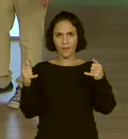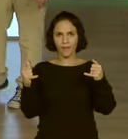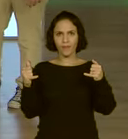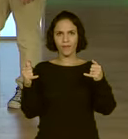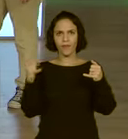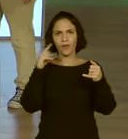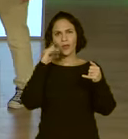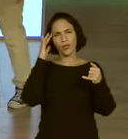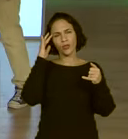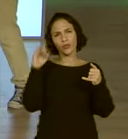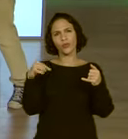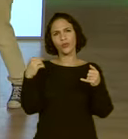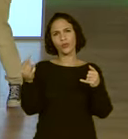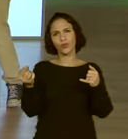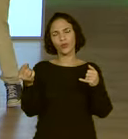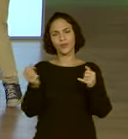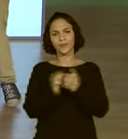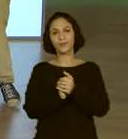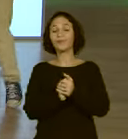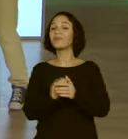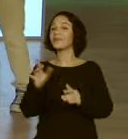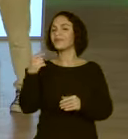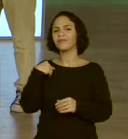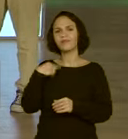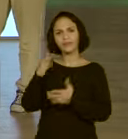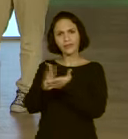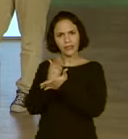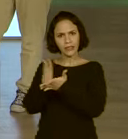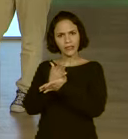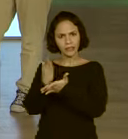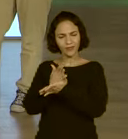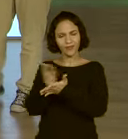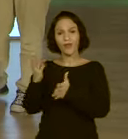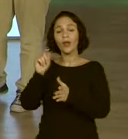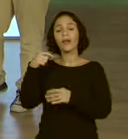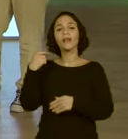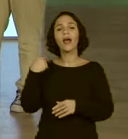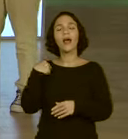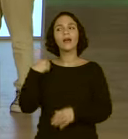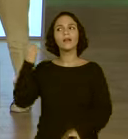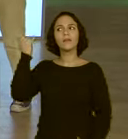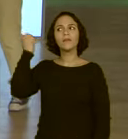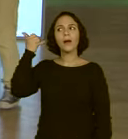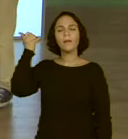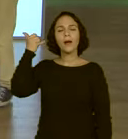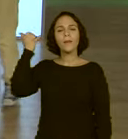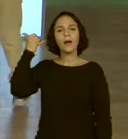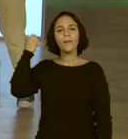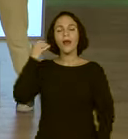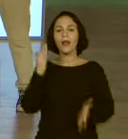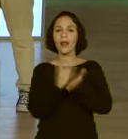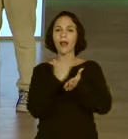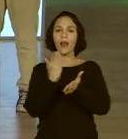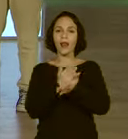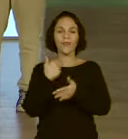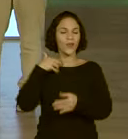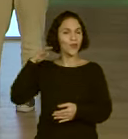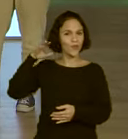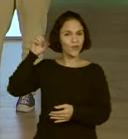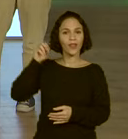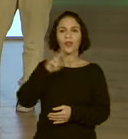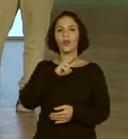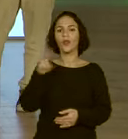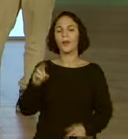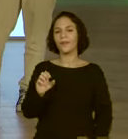lembra um livro que eu já ouvi, porque agora a gente pode ouvir livro, é muito mais fácil, dependendo do que você está fazendo, que ele